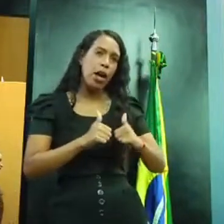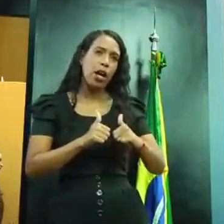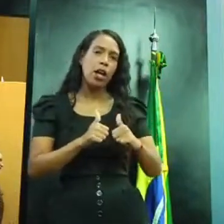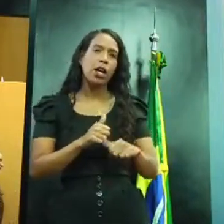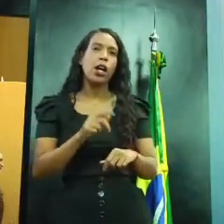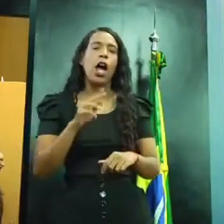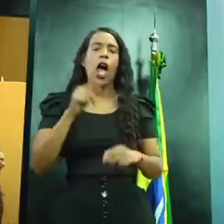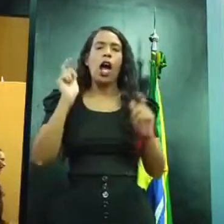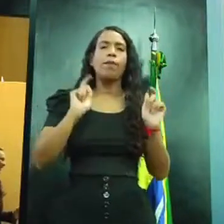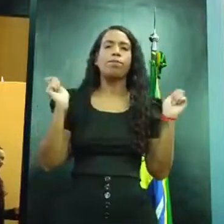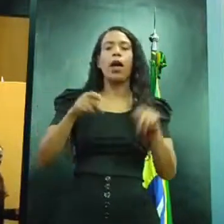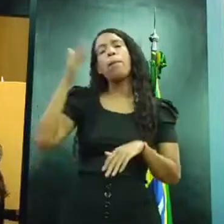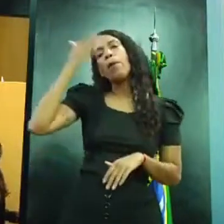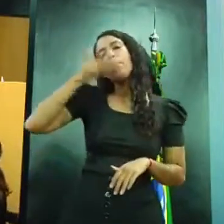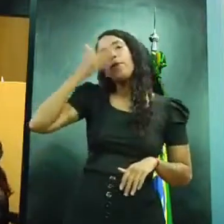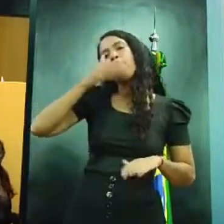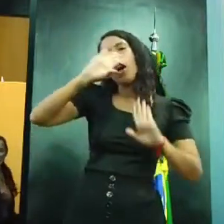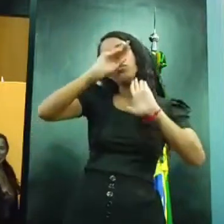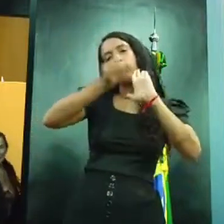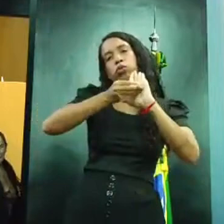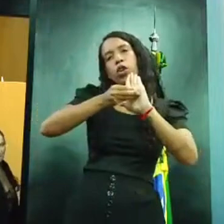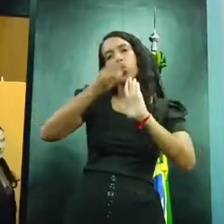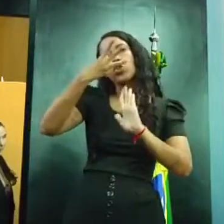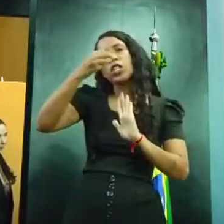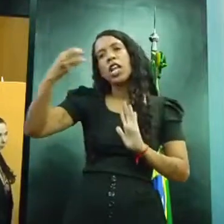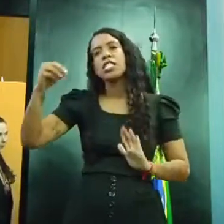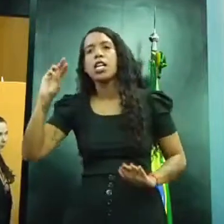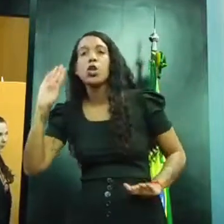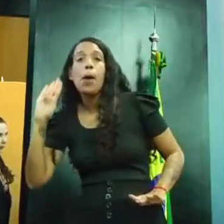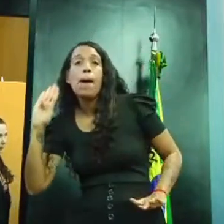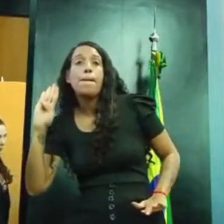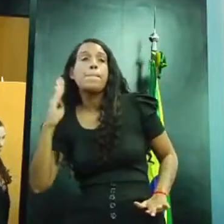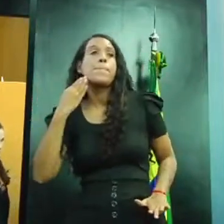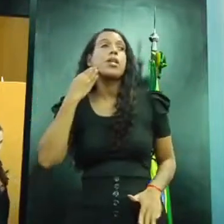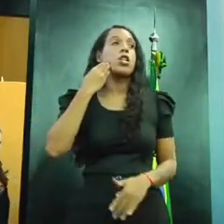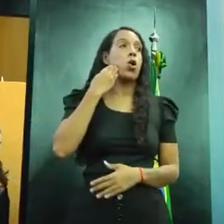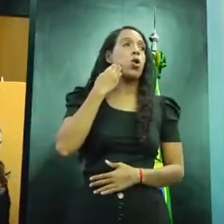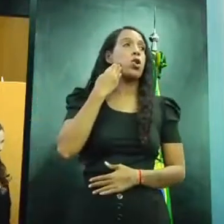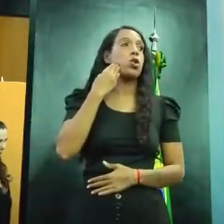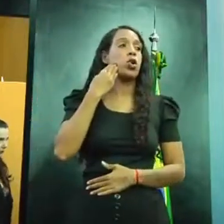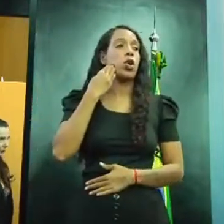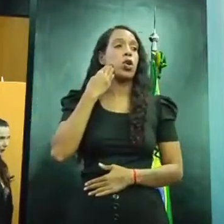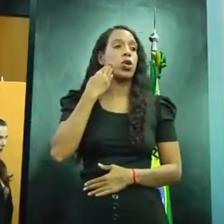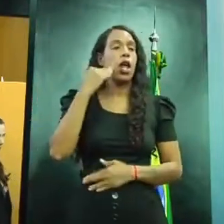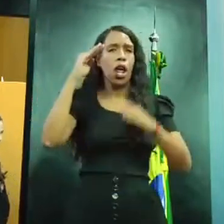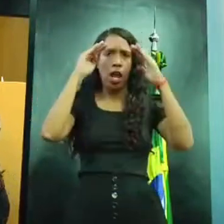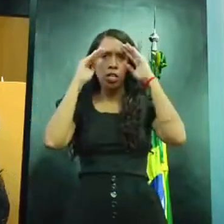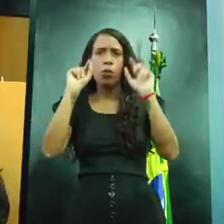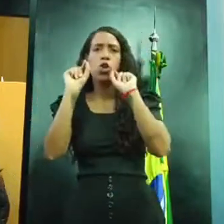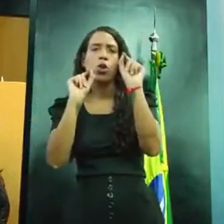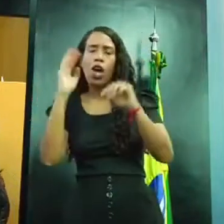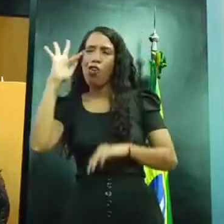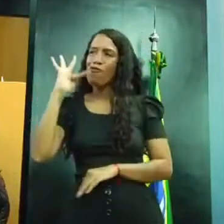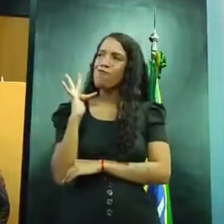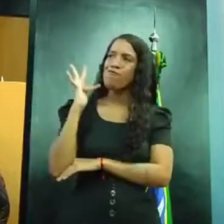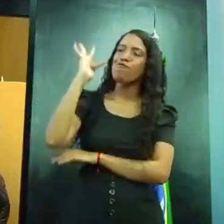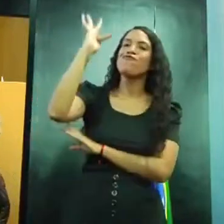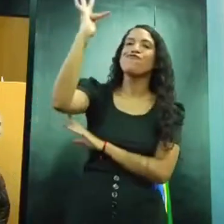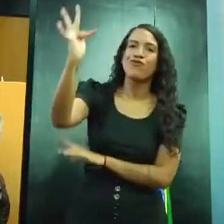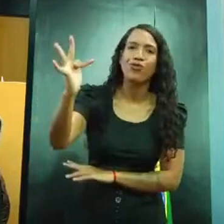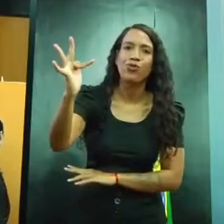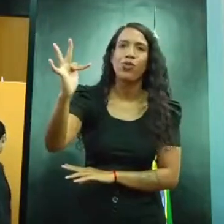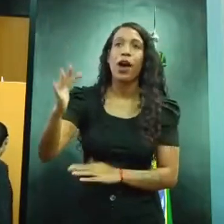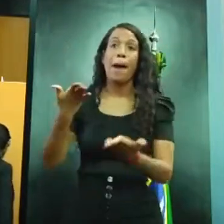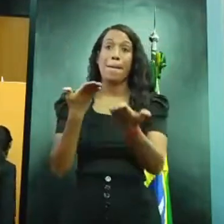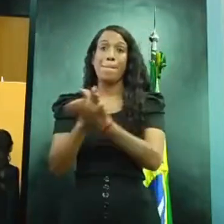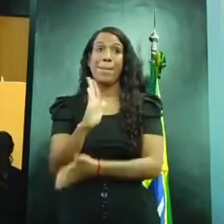vamos provar que a aplicação desses 300 bilhões diz respeito ao nosso futuro, que a gente vai